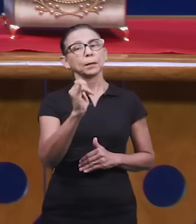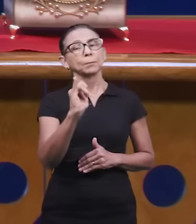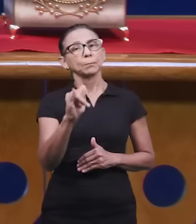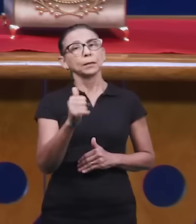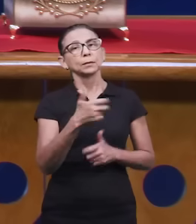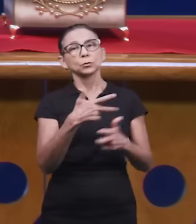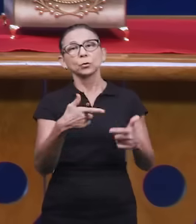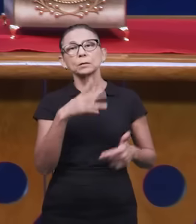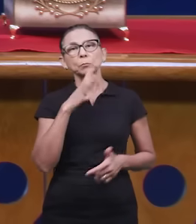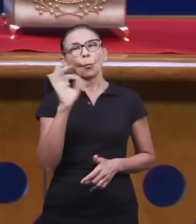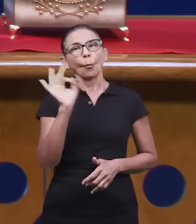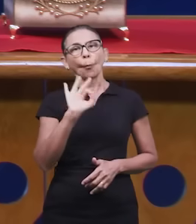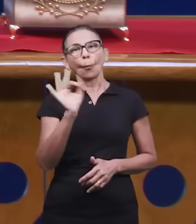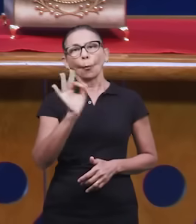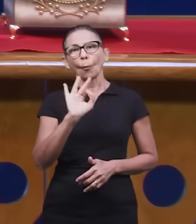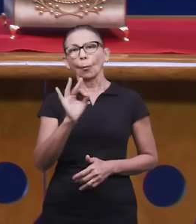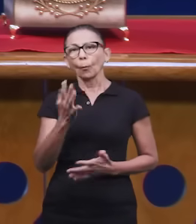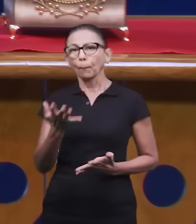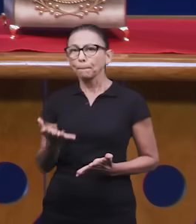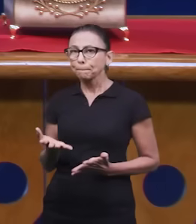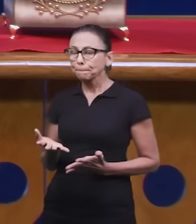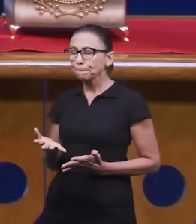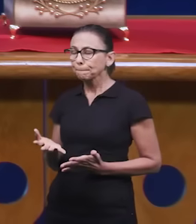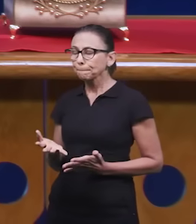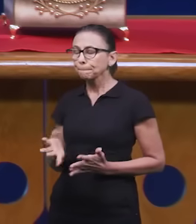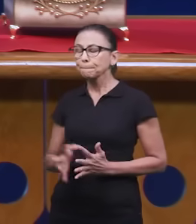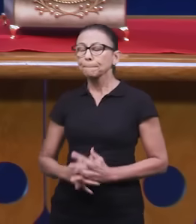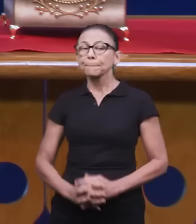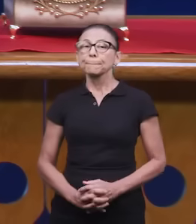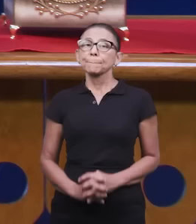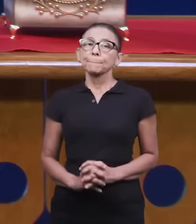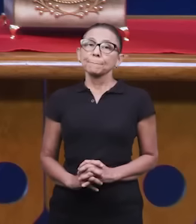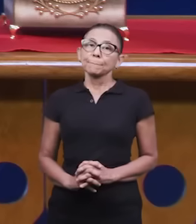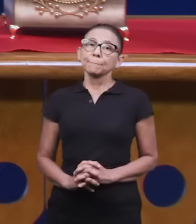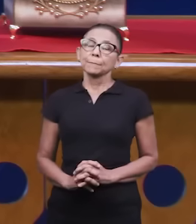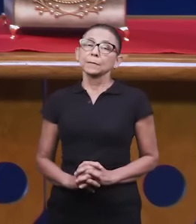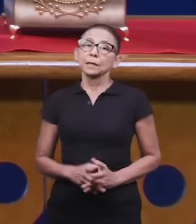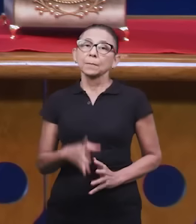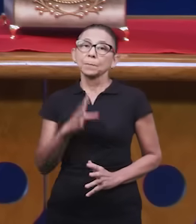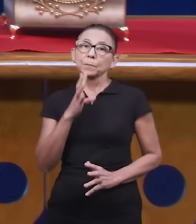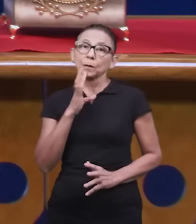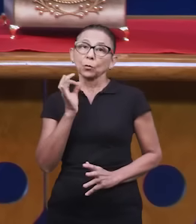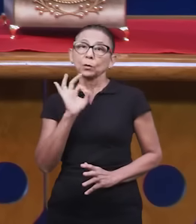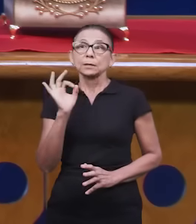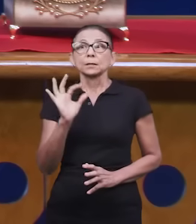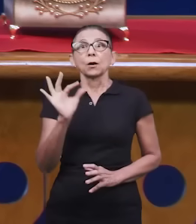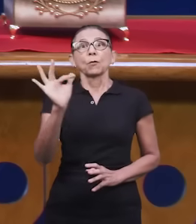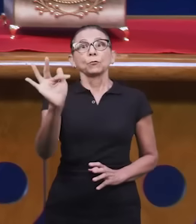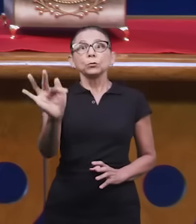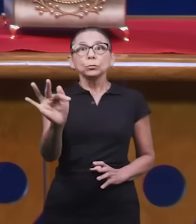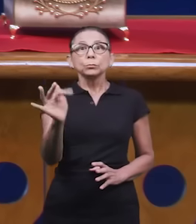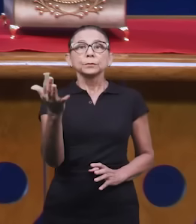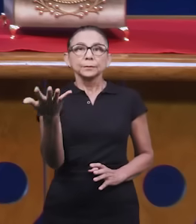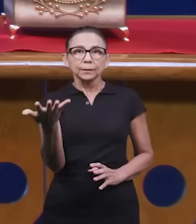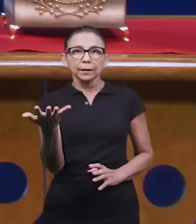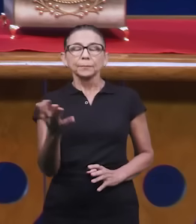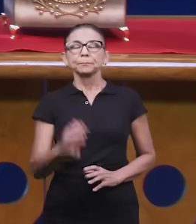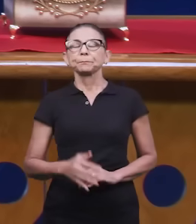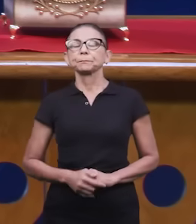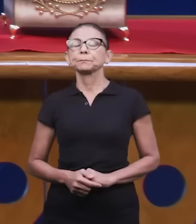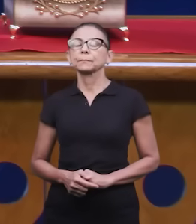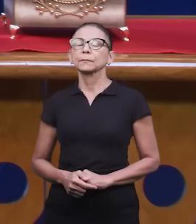revelações partem do conhecido segundo a palavra de Deus em direção ao desconhecido, em relação ao